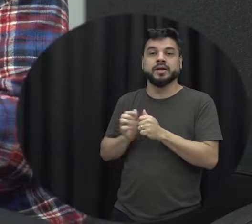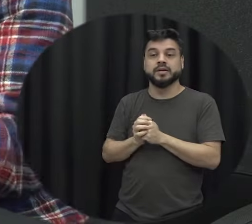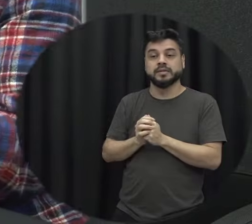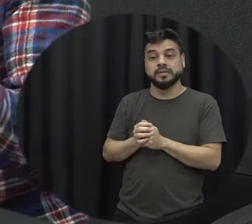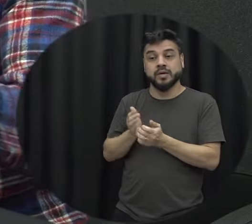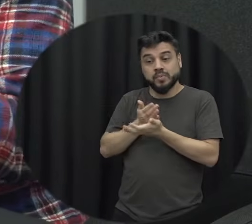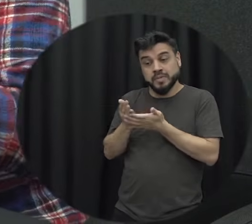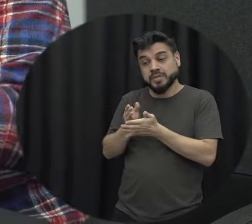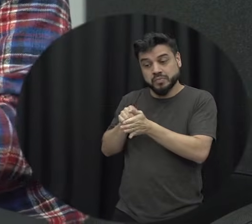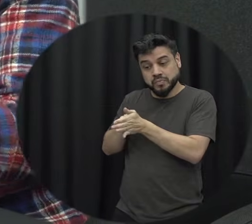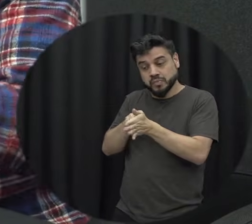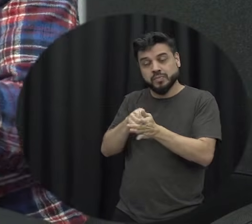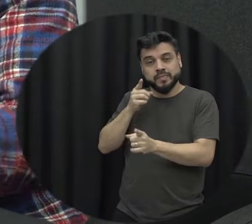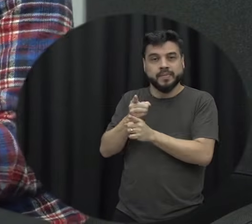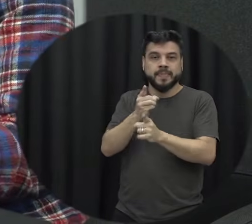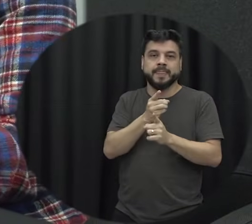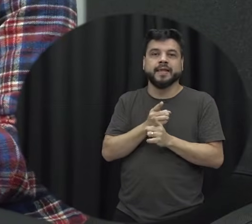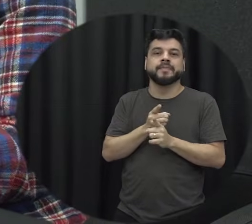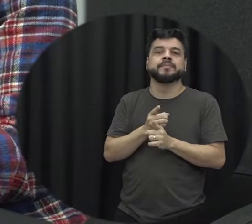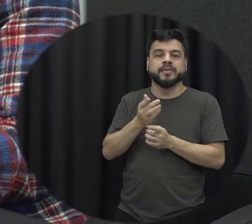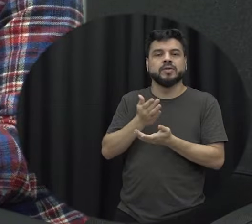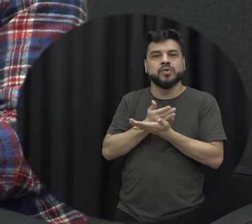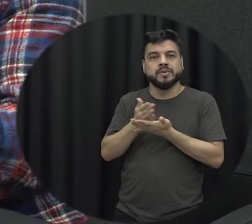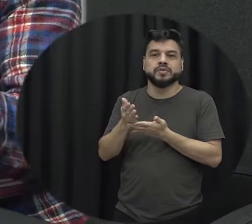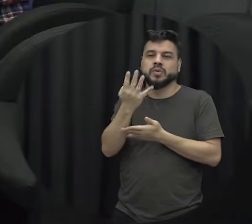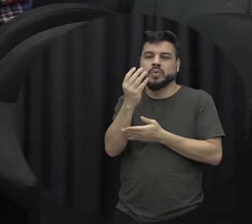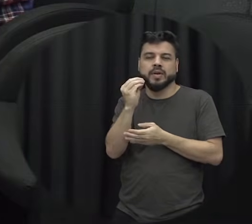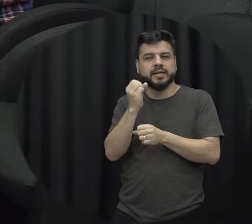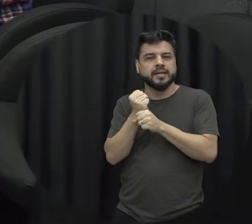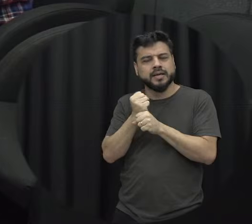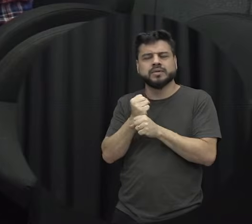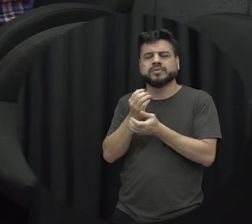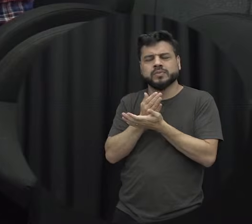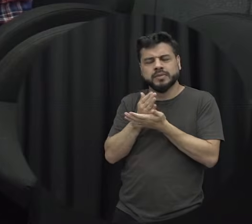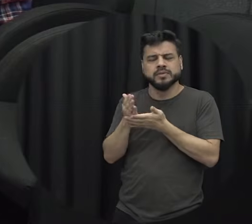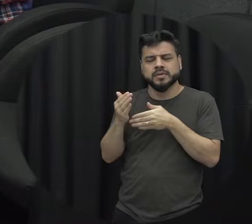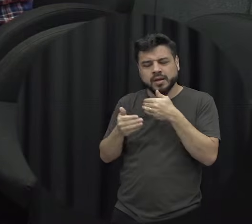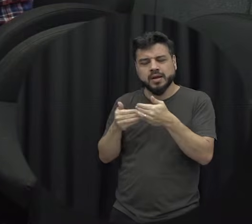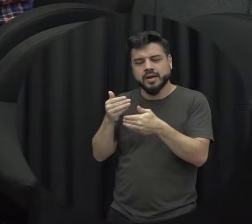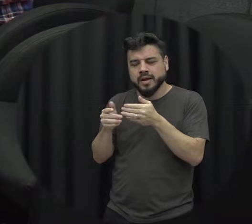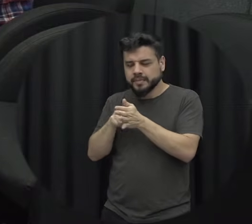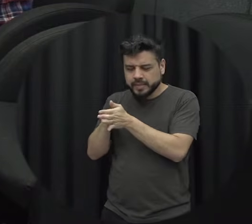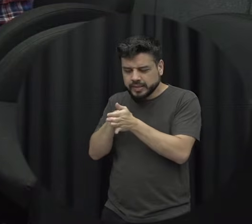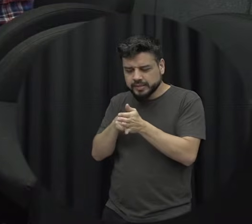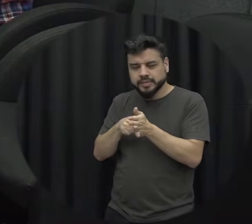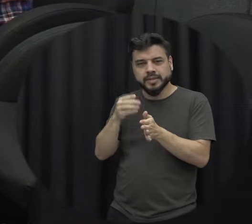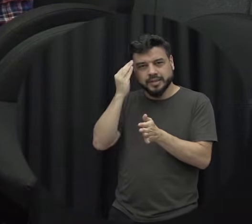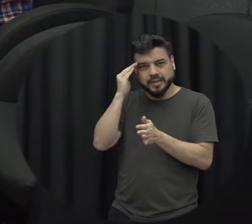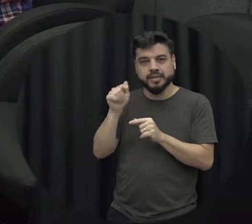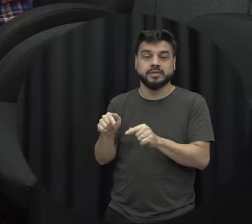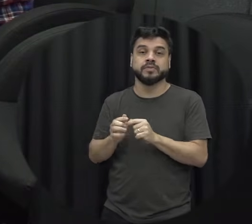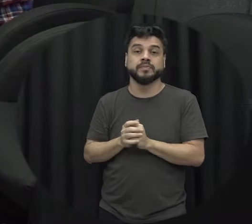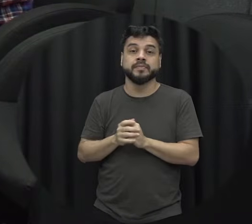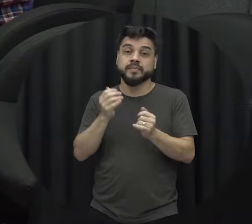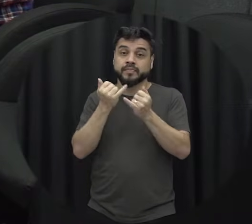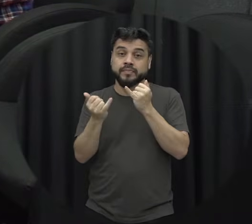né, um pouco mais de 40 anos, para tentar entender, mas parece que